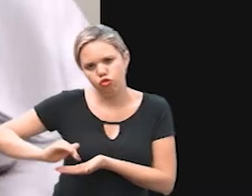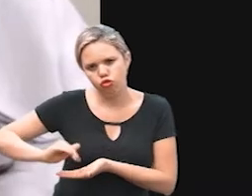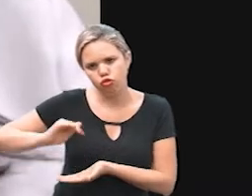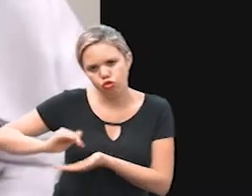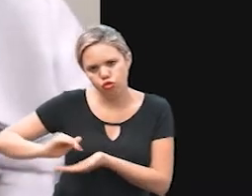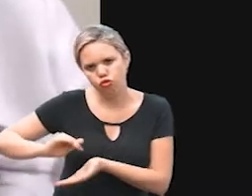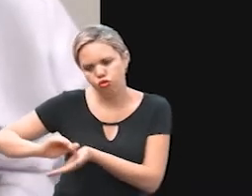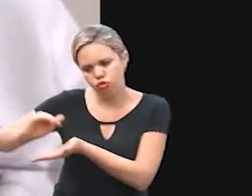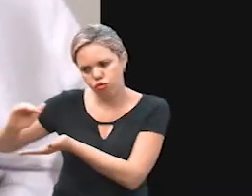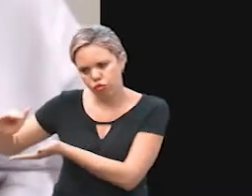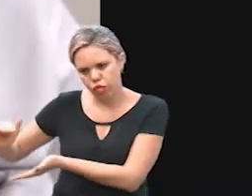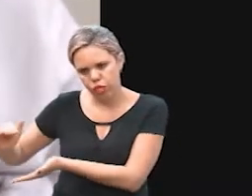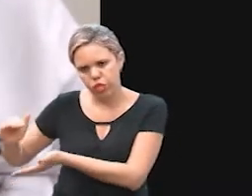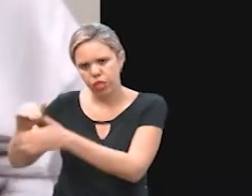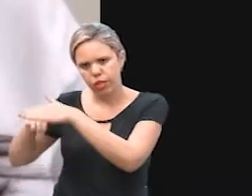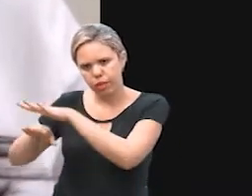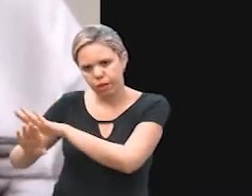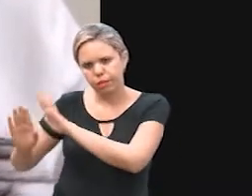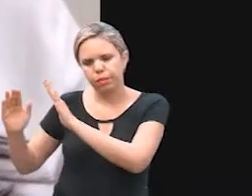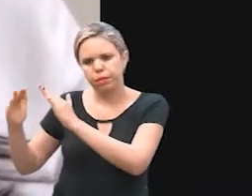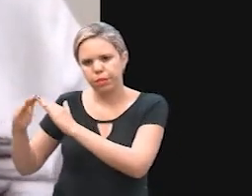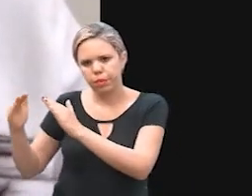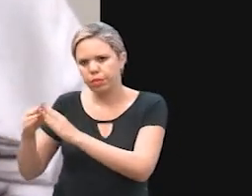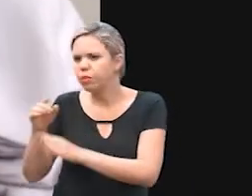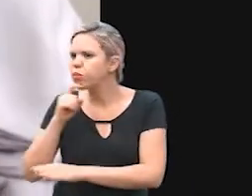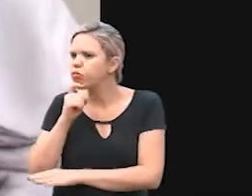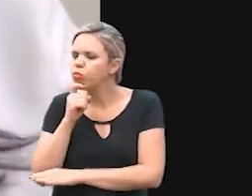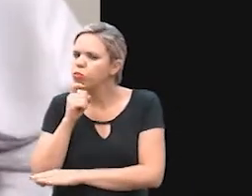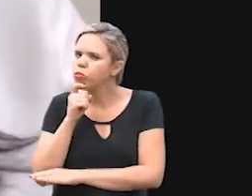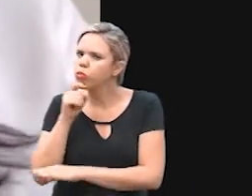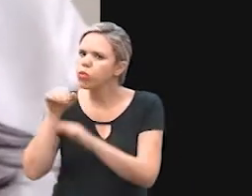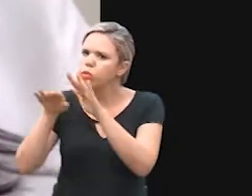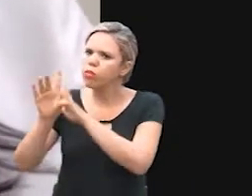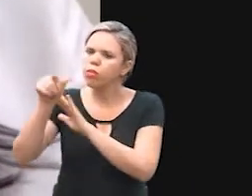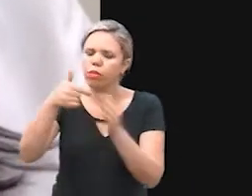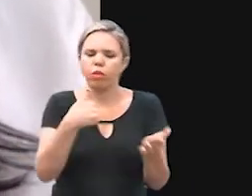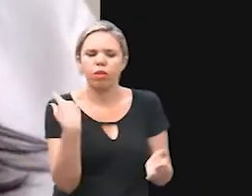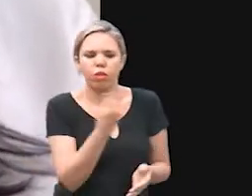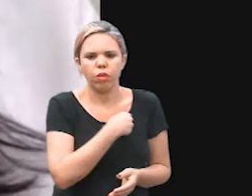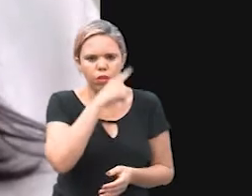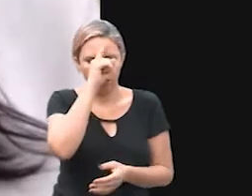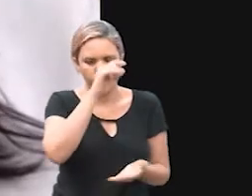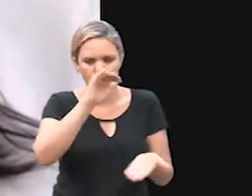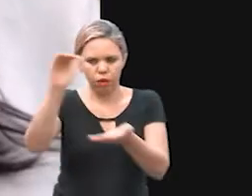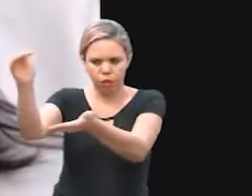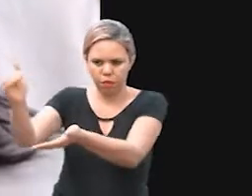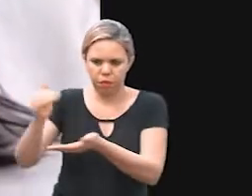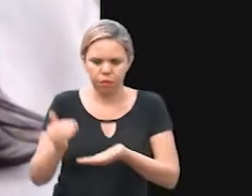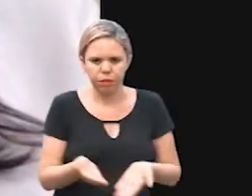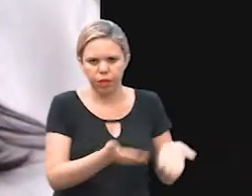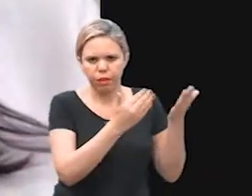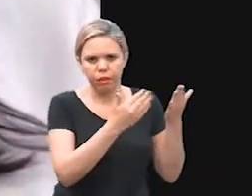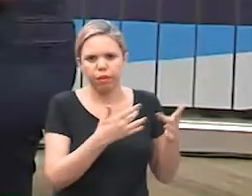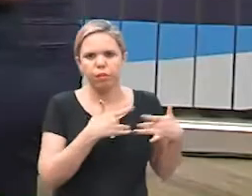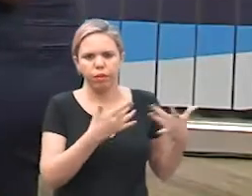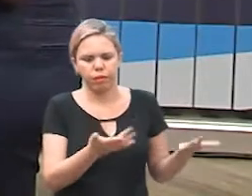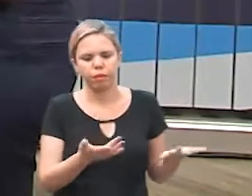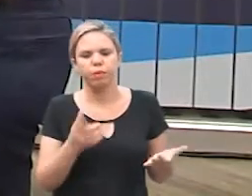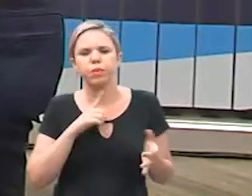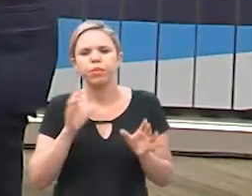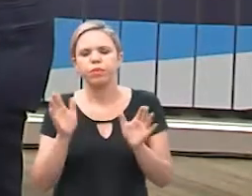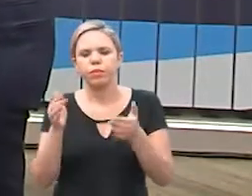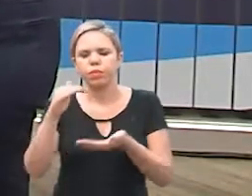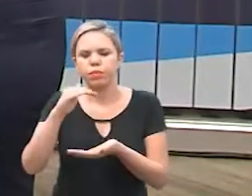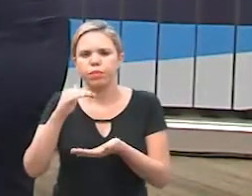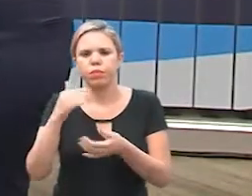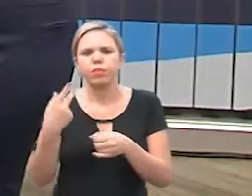esse leite, armazenar ele em casa no freezer e nós vamos passar para estar retirando esse leite. Tem uma embalagem especial